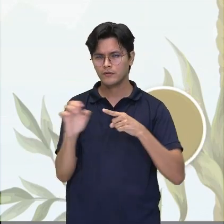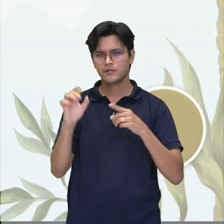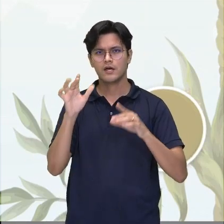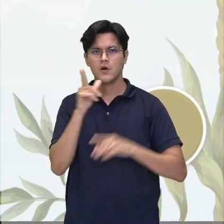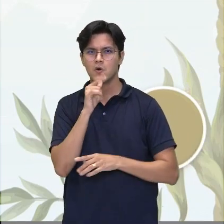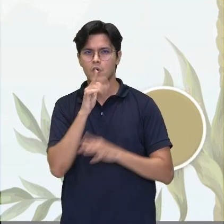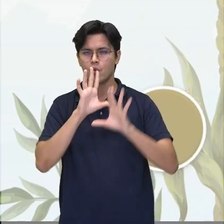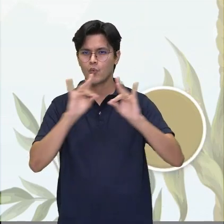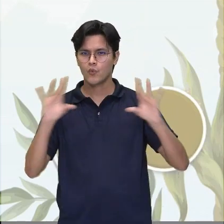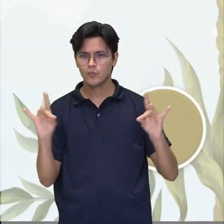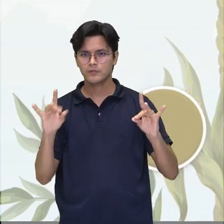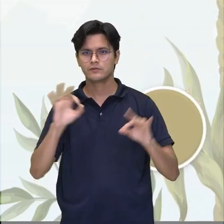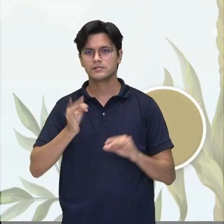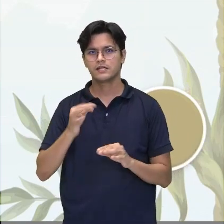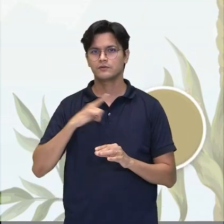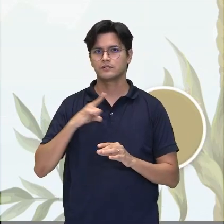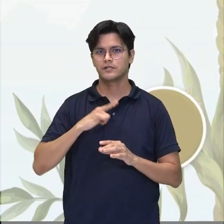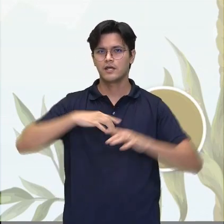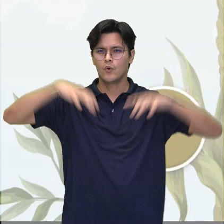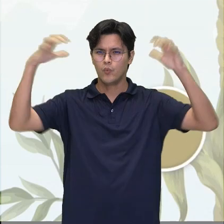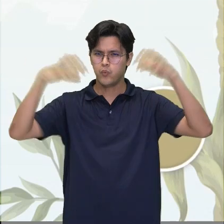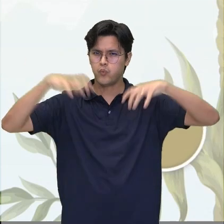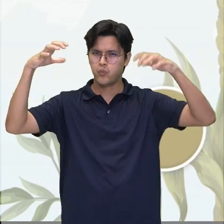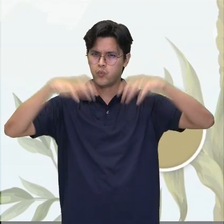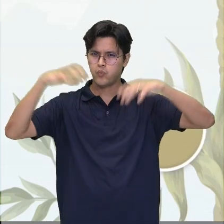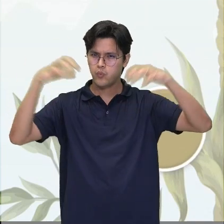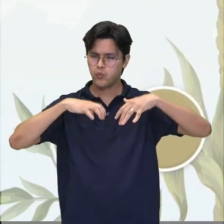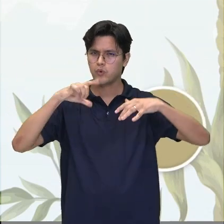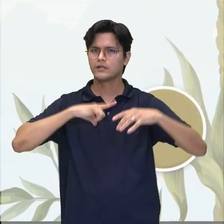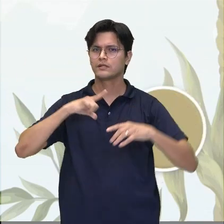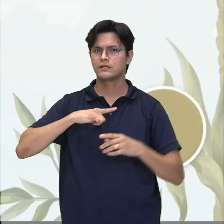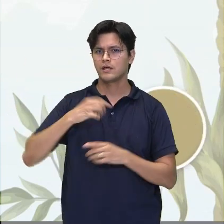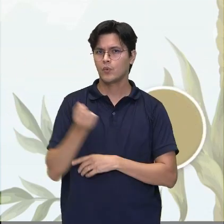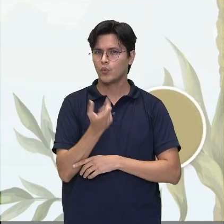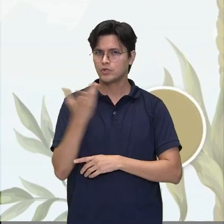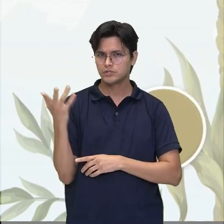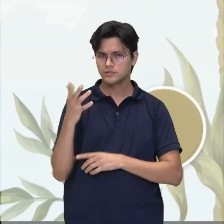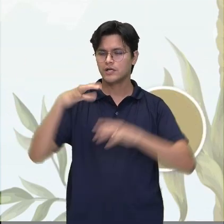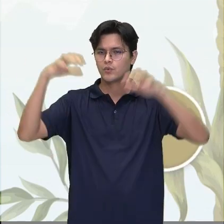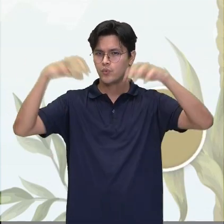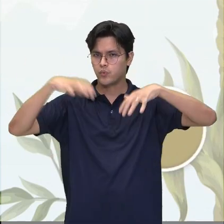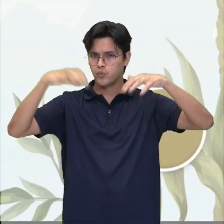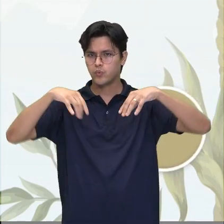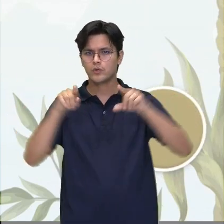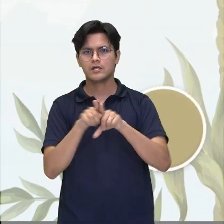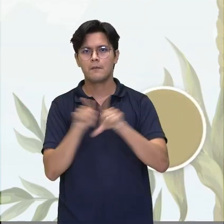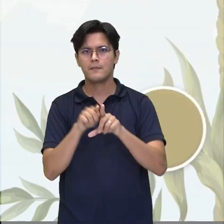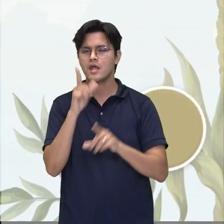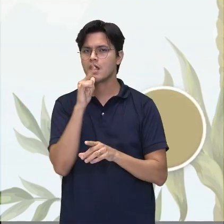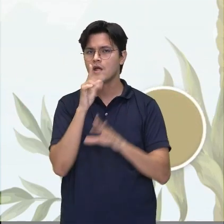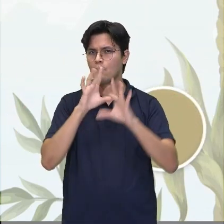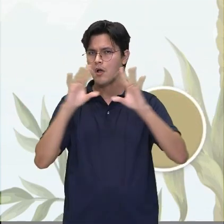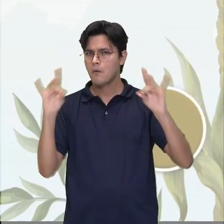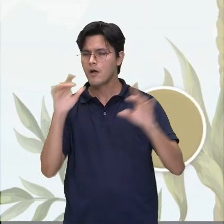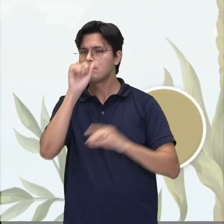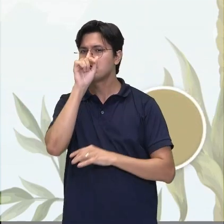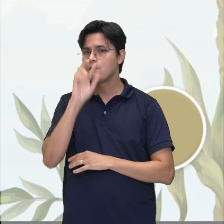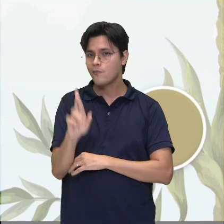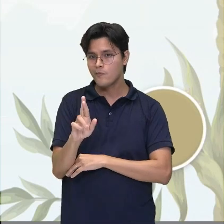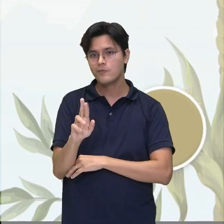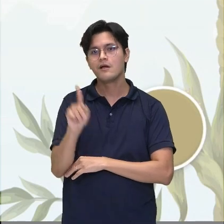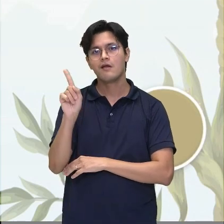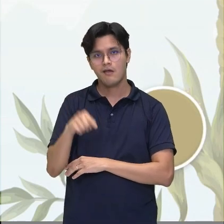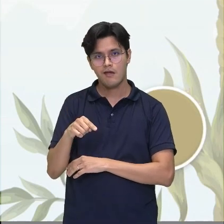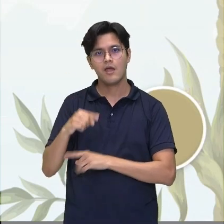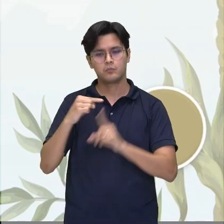aula, muitas chuvas, né? Que é a pluviosidade, o índice pluviométrico e umidade do ar, né? Que é uma alta